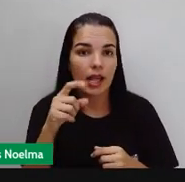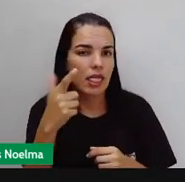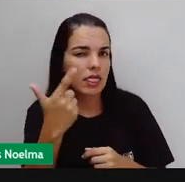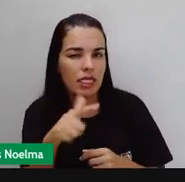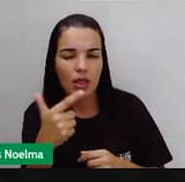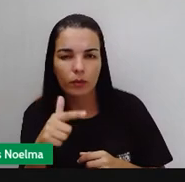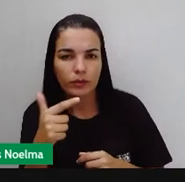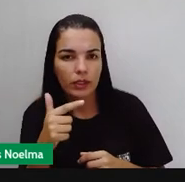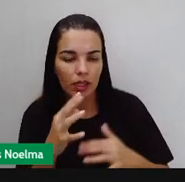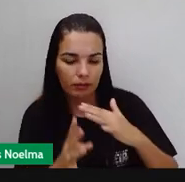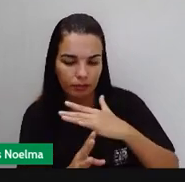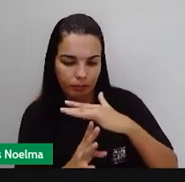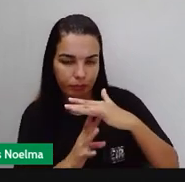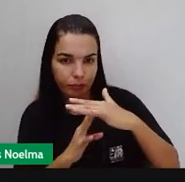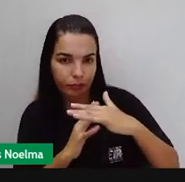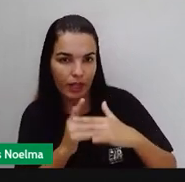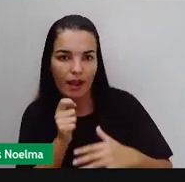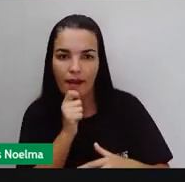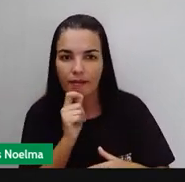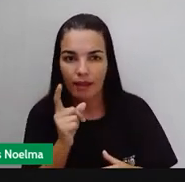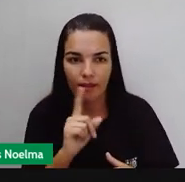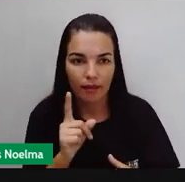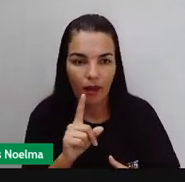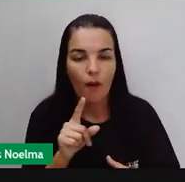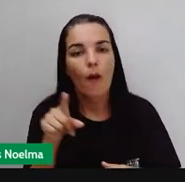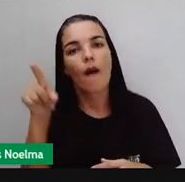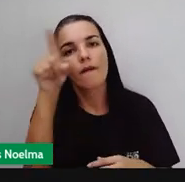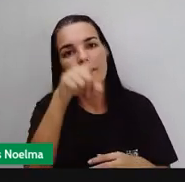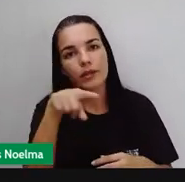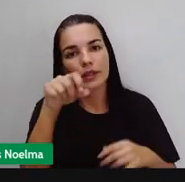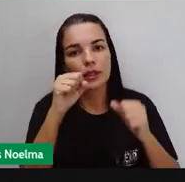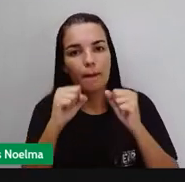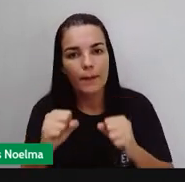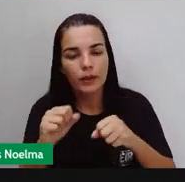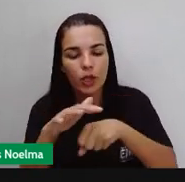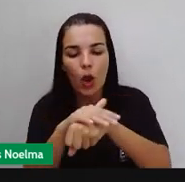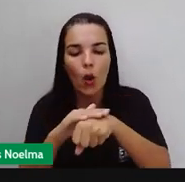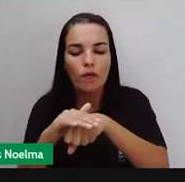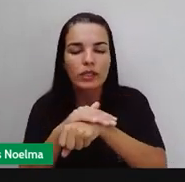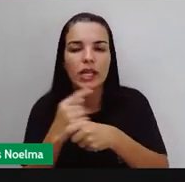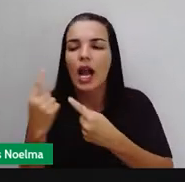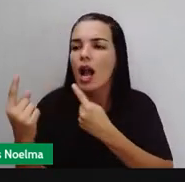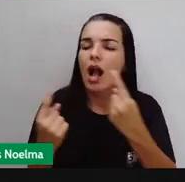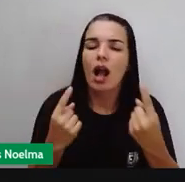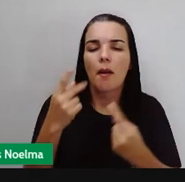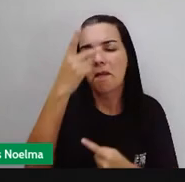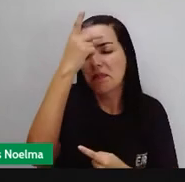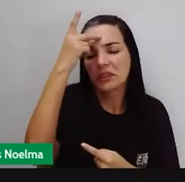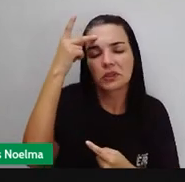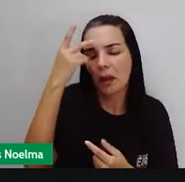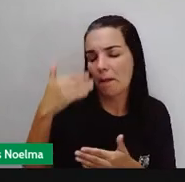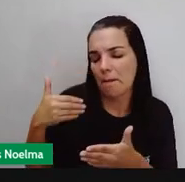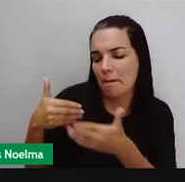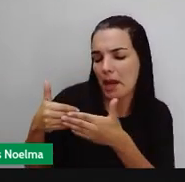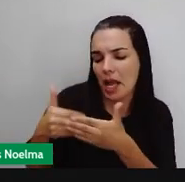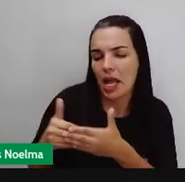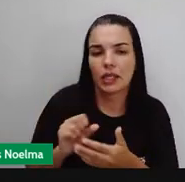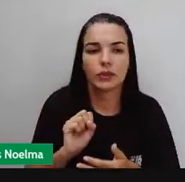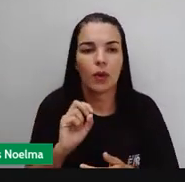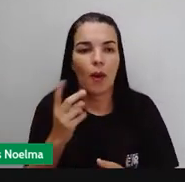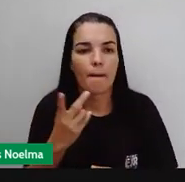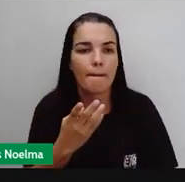família não passou ainda por isso, converse com alguém aí próximo, né? Um